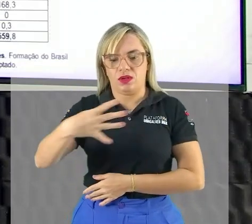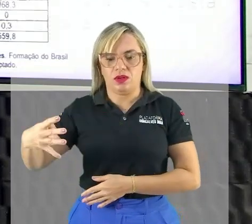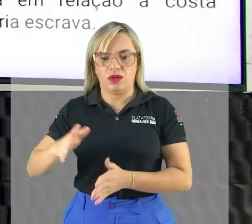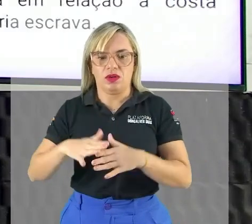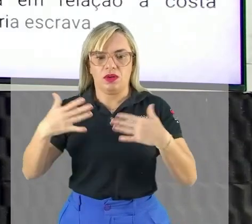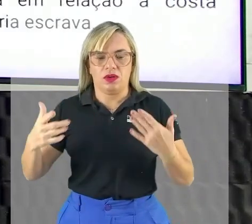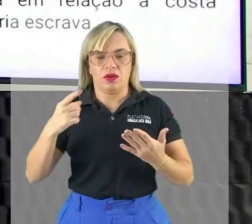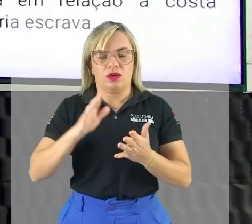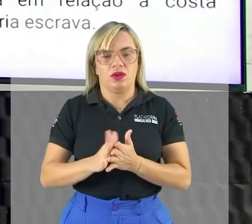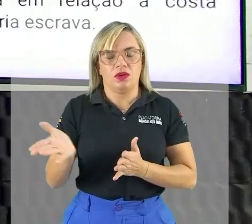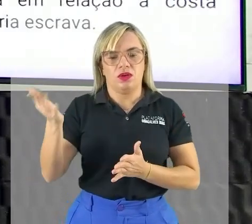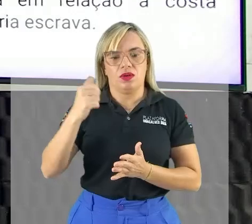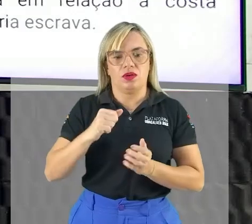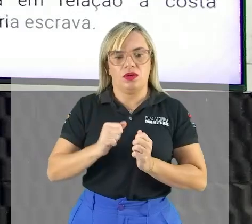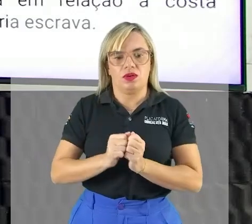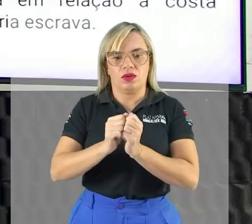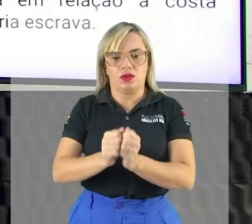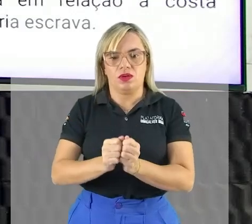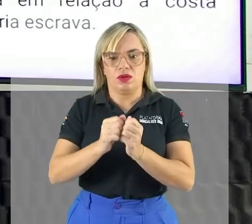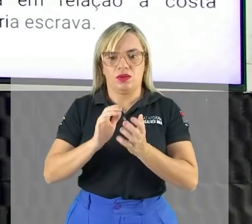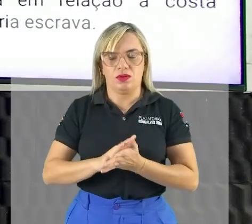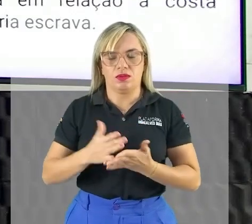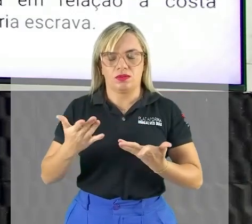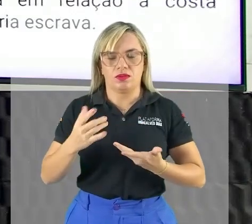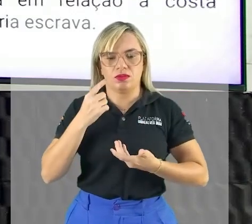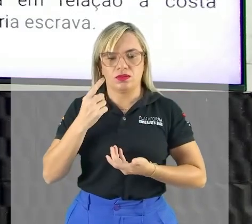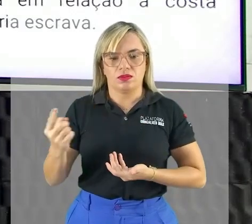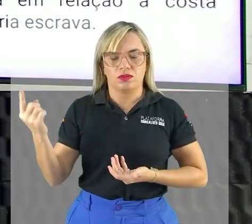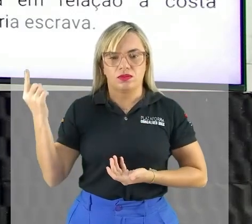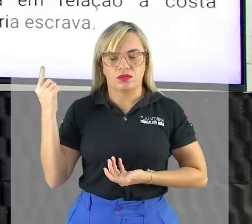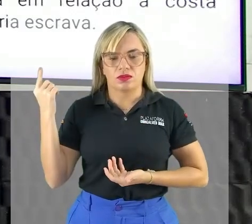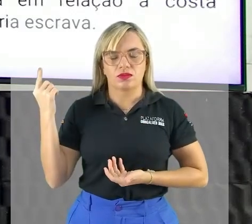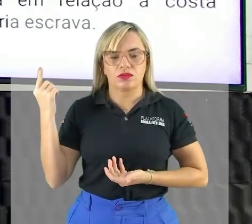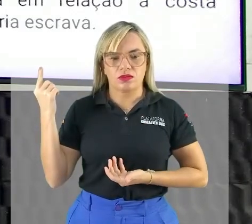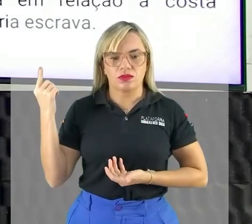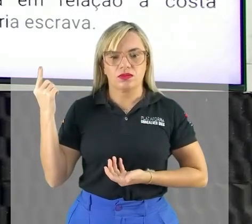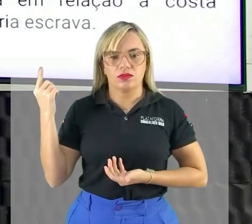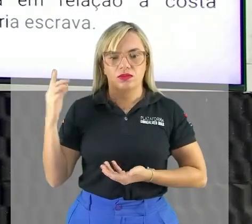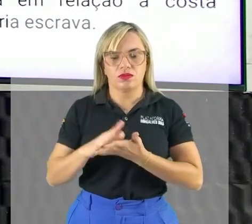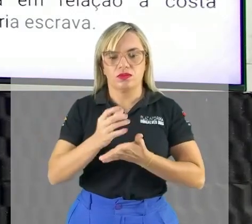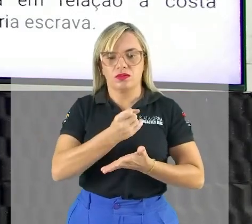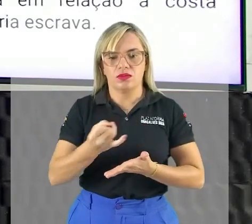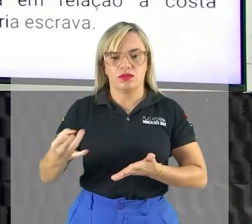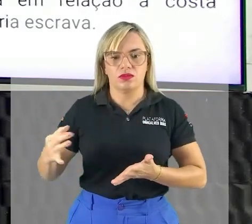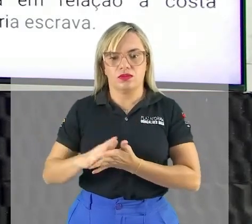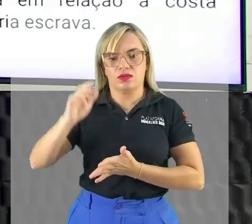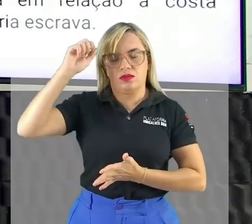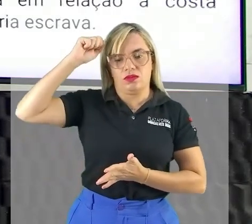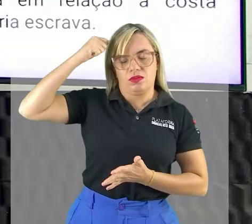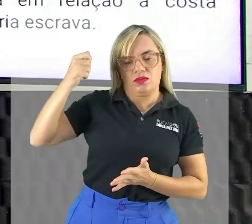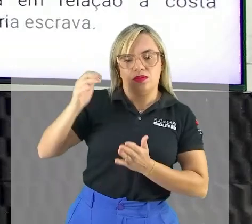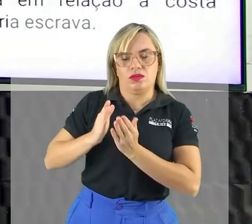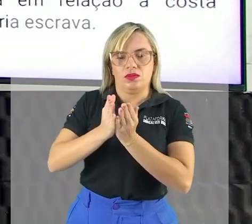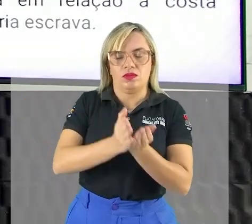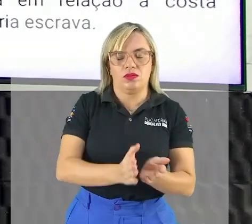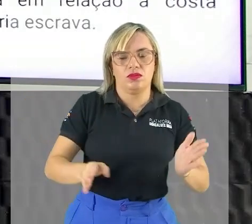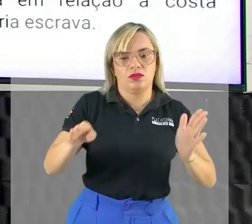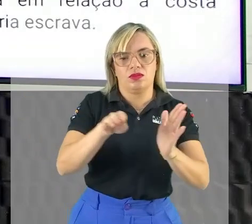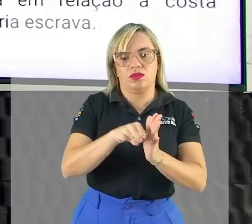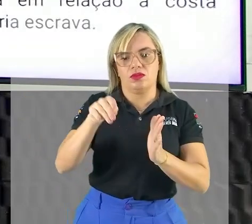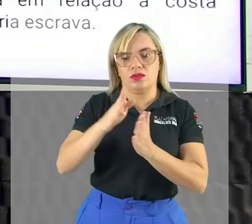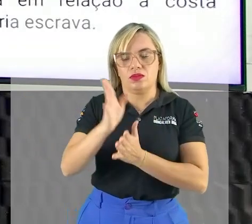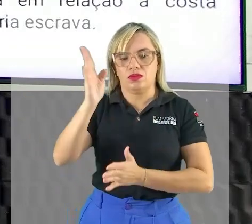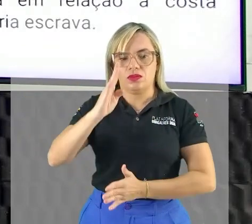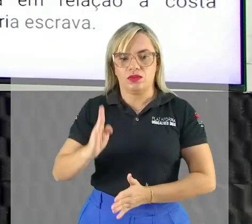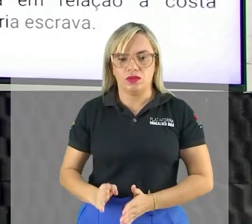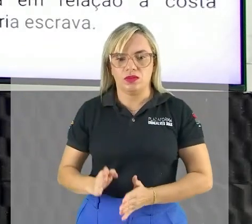tabela Vamos então para a o comando da questão o número de africanos desembarcados no Brasil devido